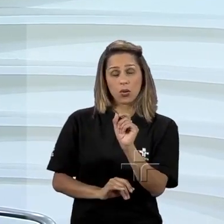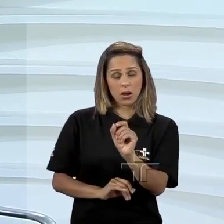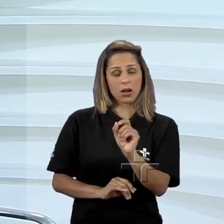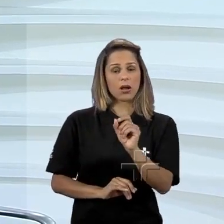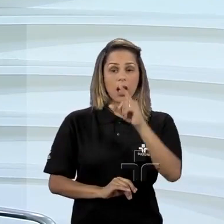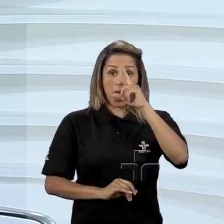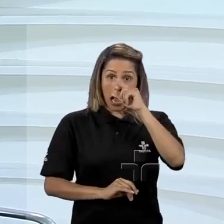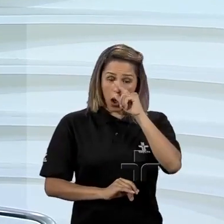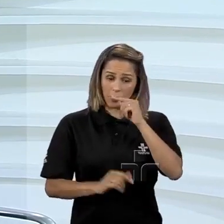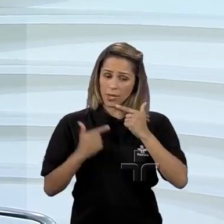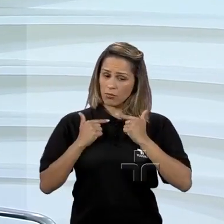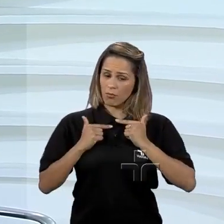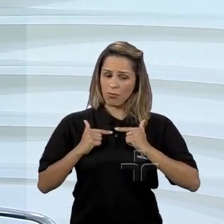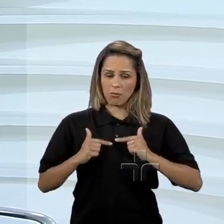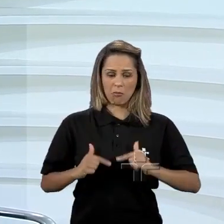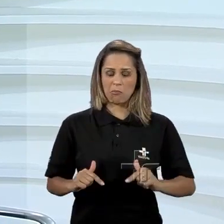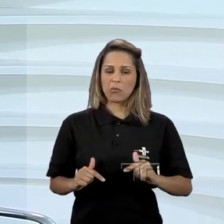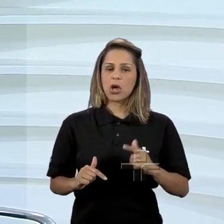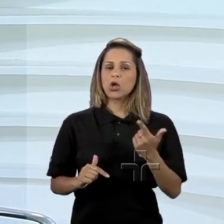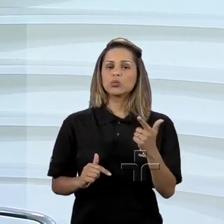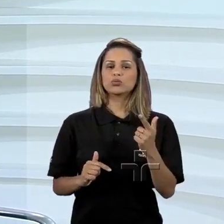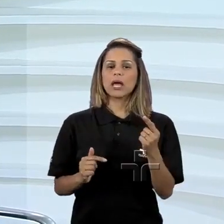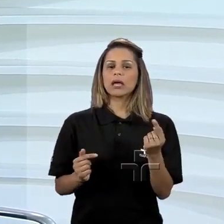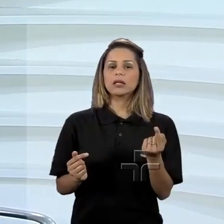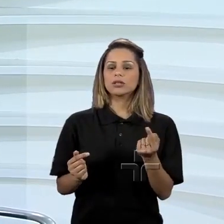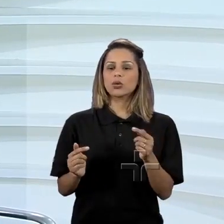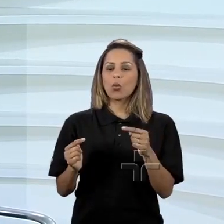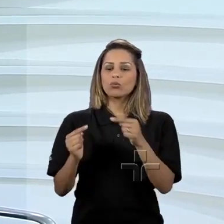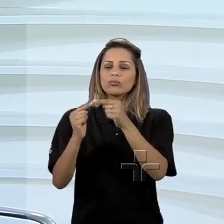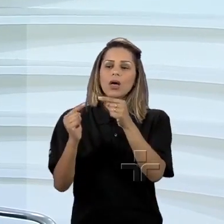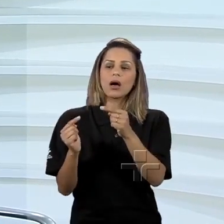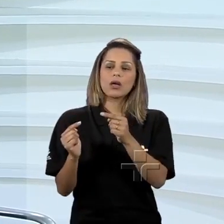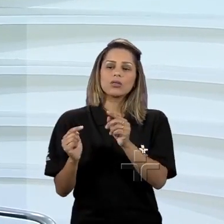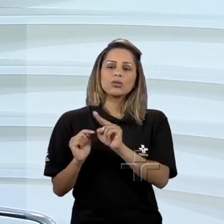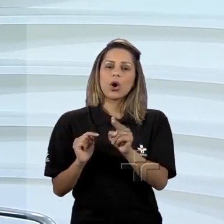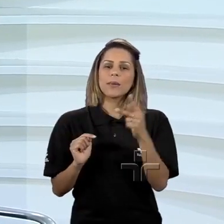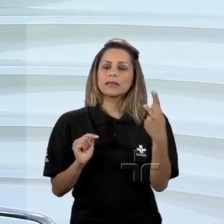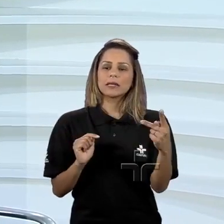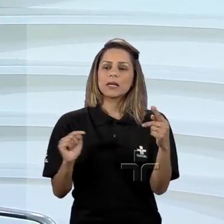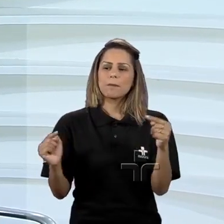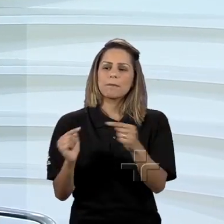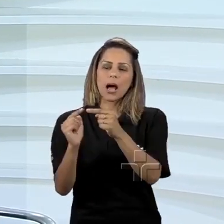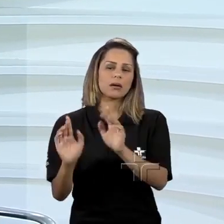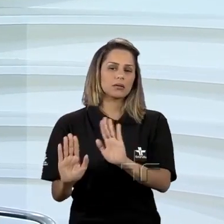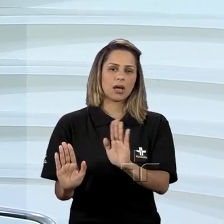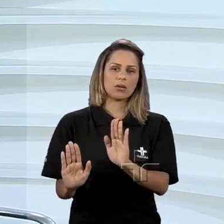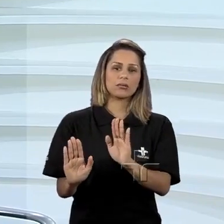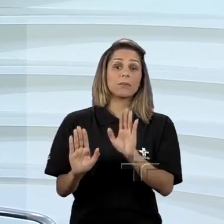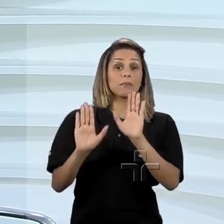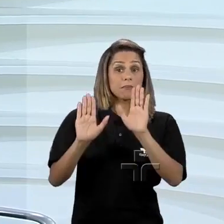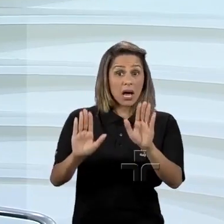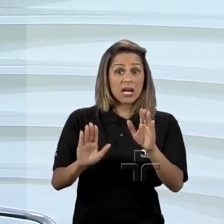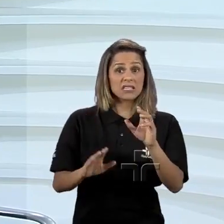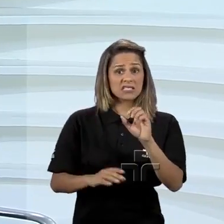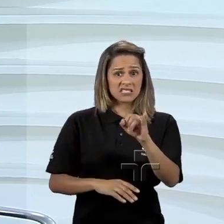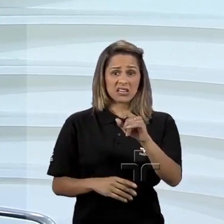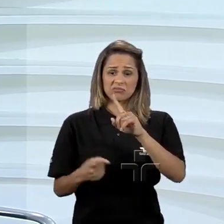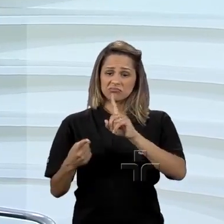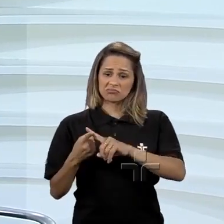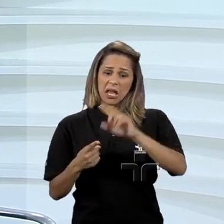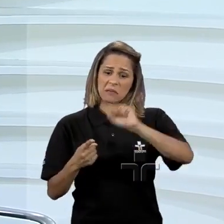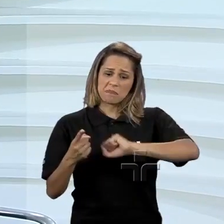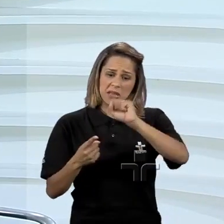implicação dele pessoal nesses fatos. Mas, tendo havido, seja de empreiteiras, seja de funcionários públicos, seja de